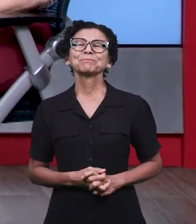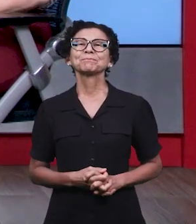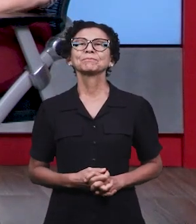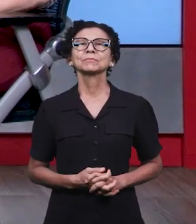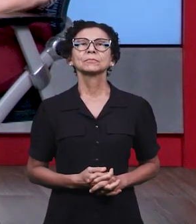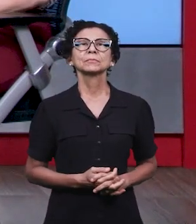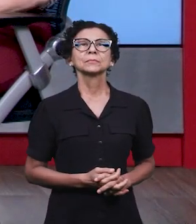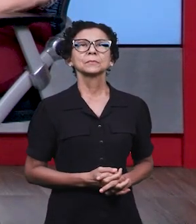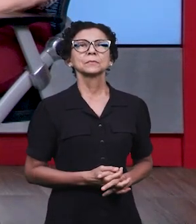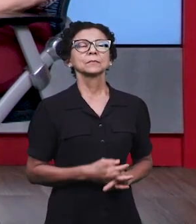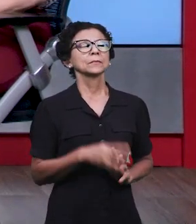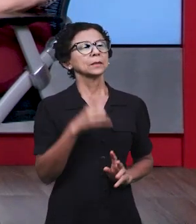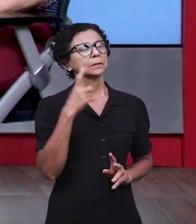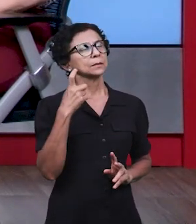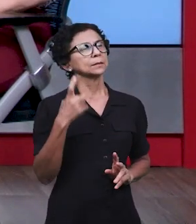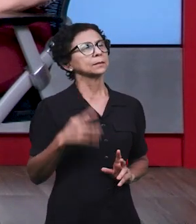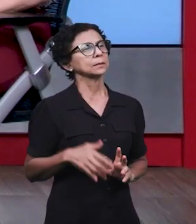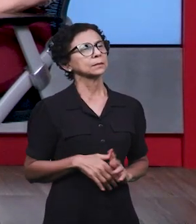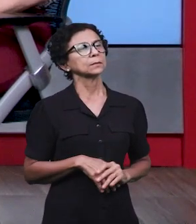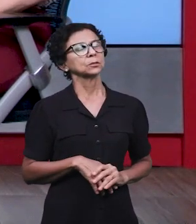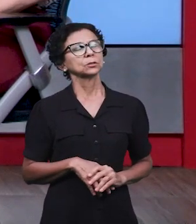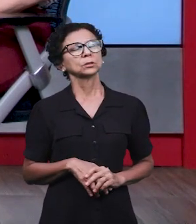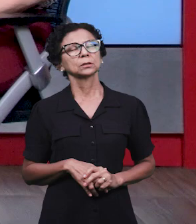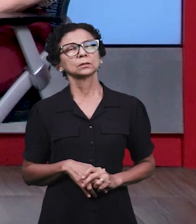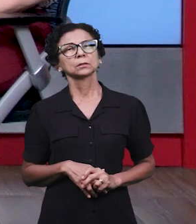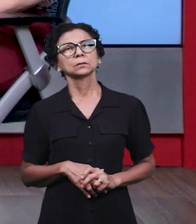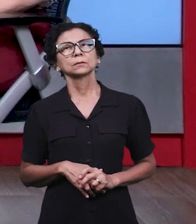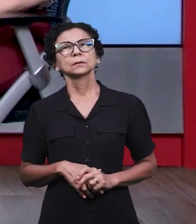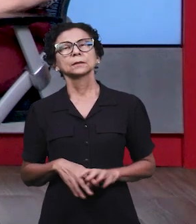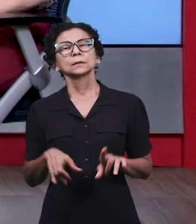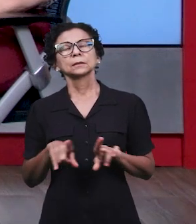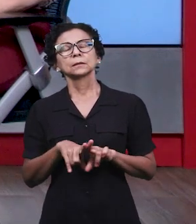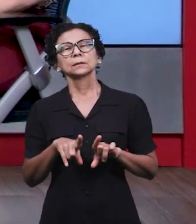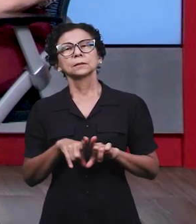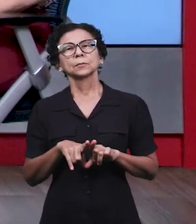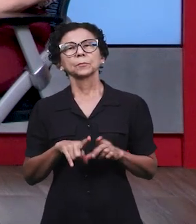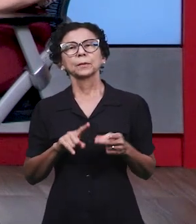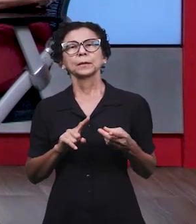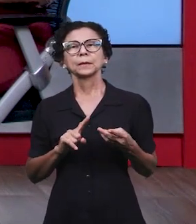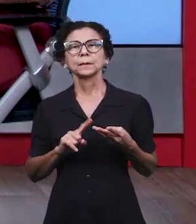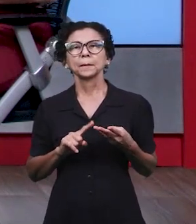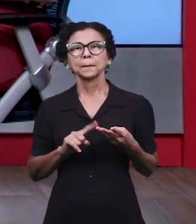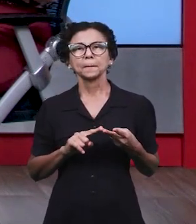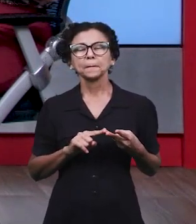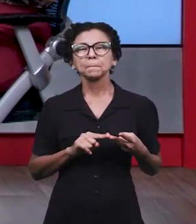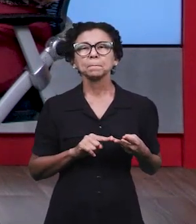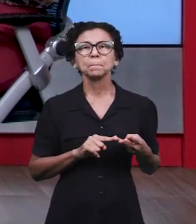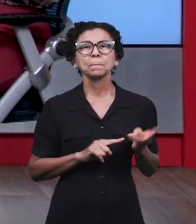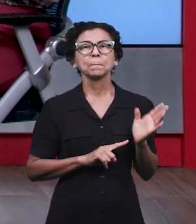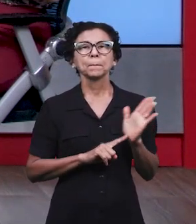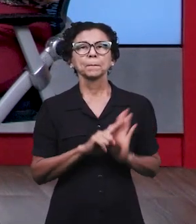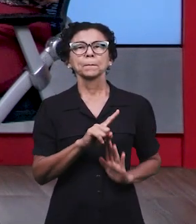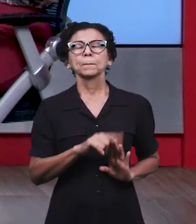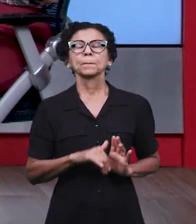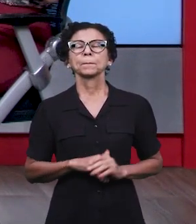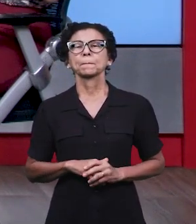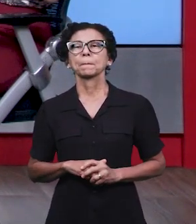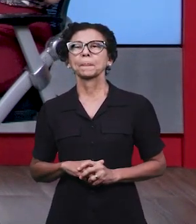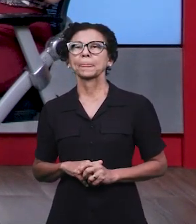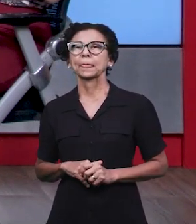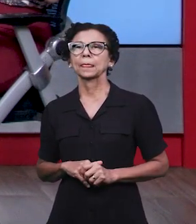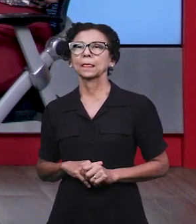boa informação, doutora. Doutora, tem um outro fator também, como a